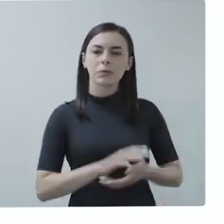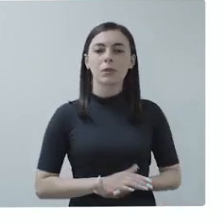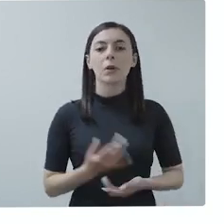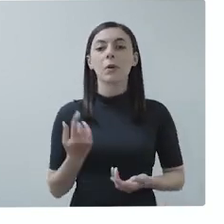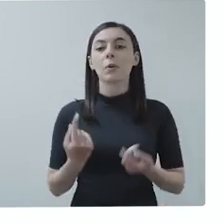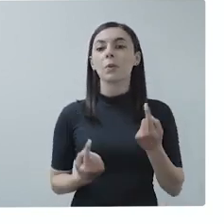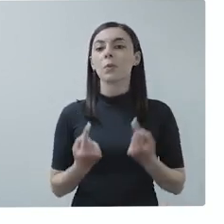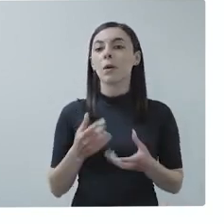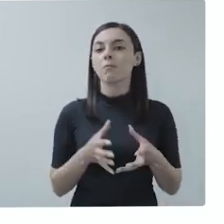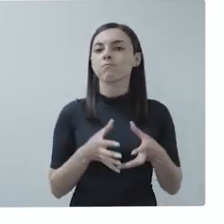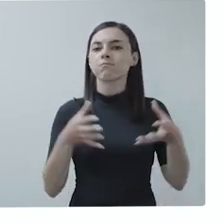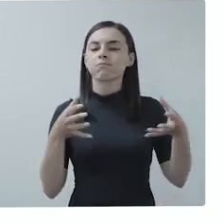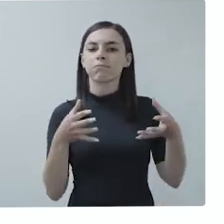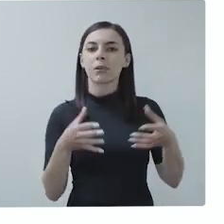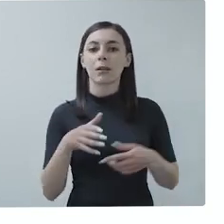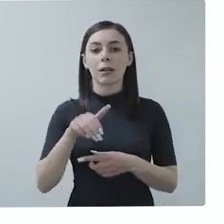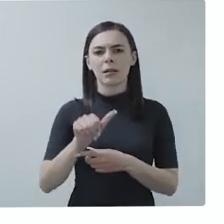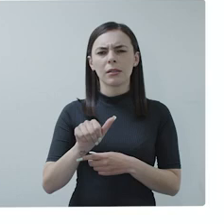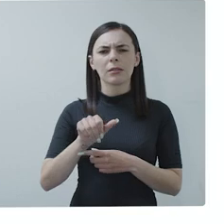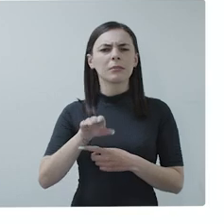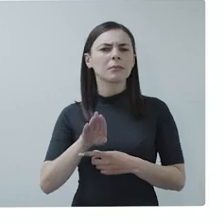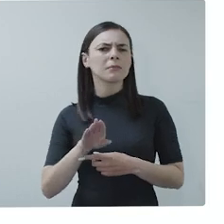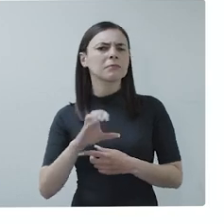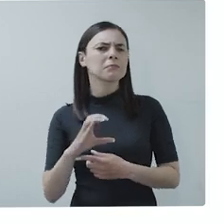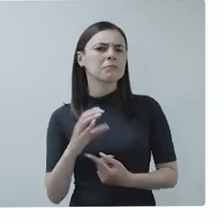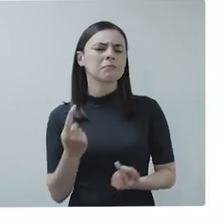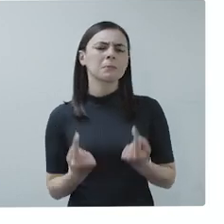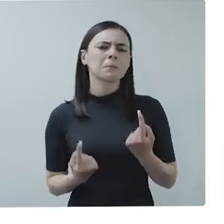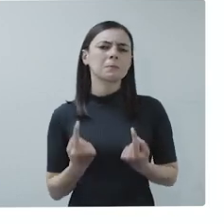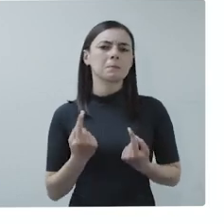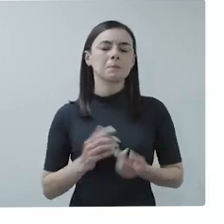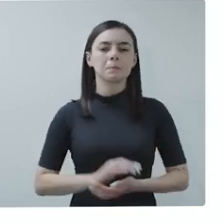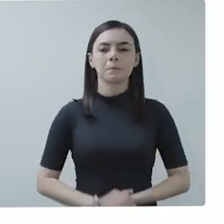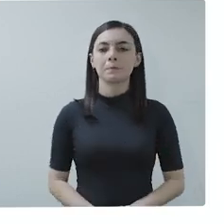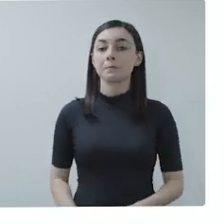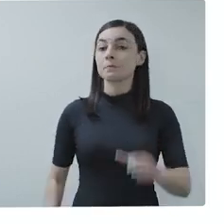é a maior. A letra A, a letra B ou a letra C?